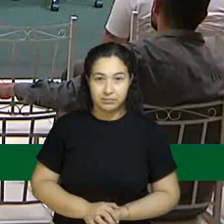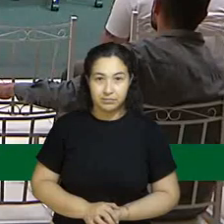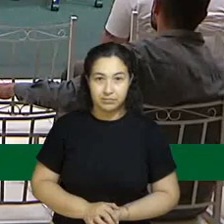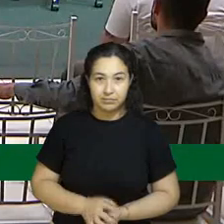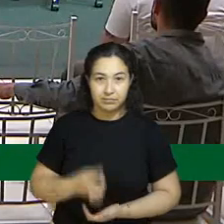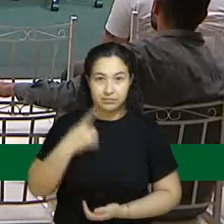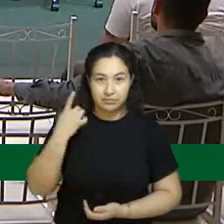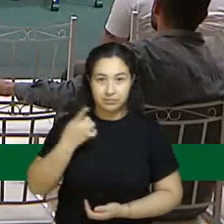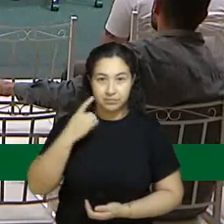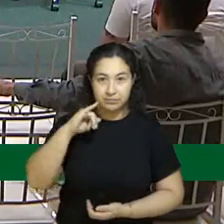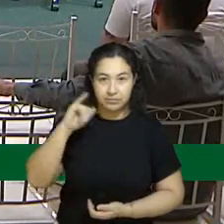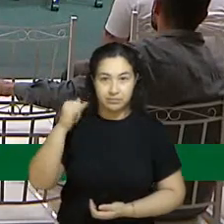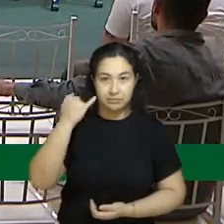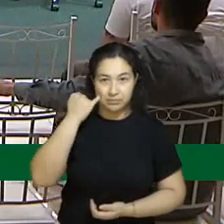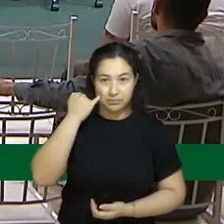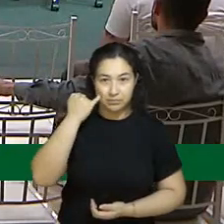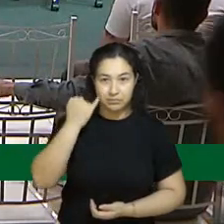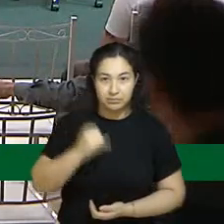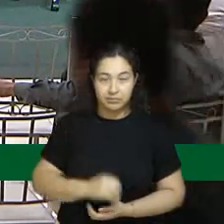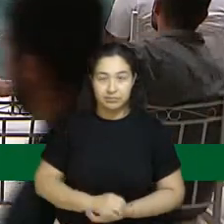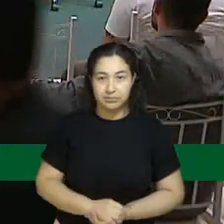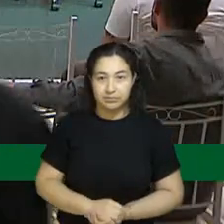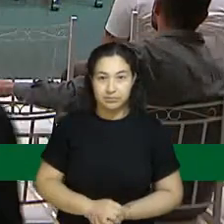Deputado Jessé Lopes.